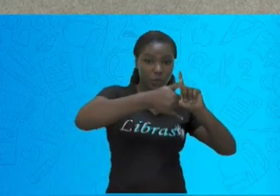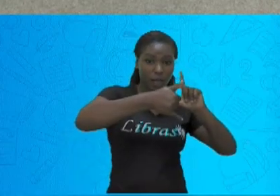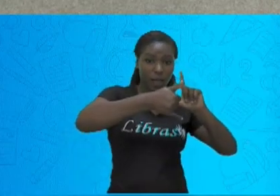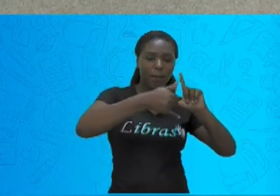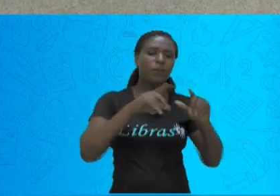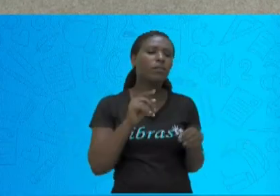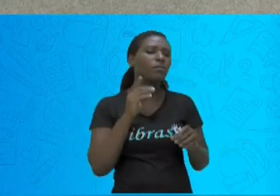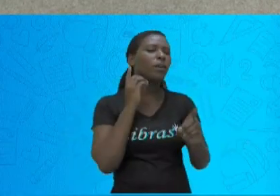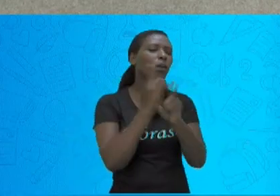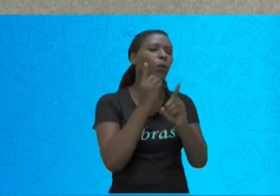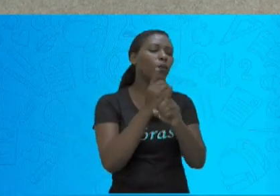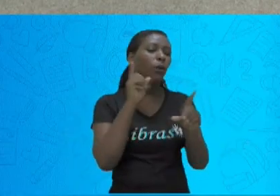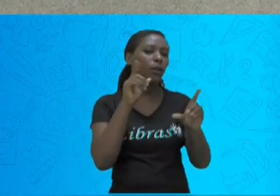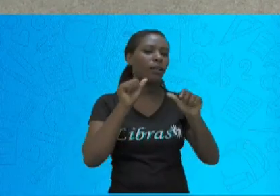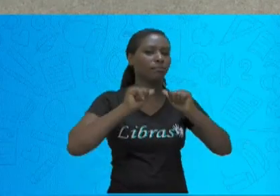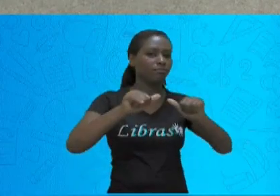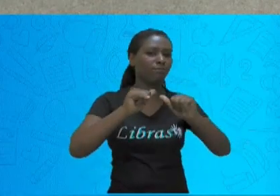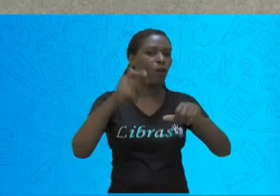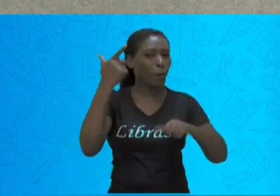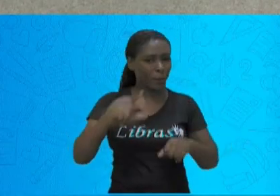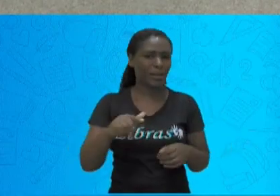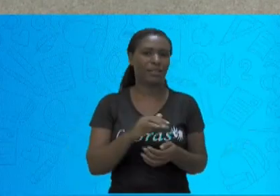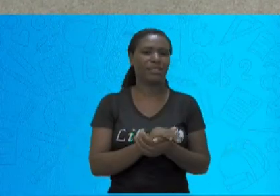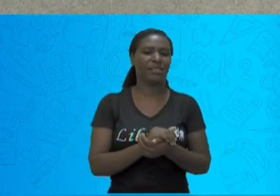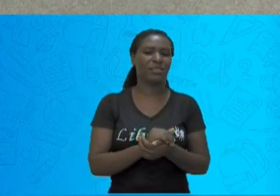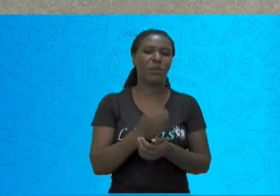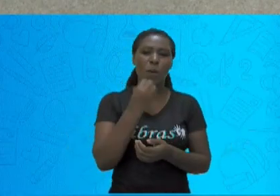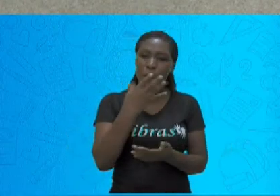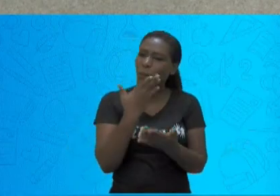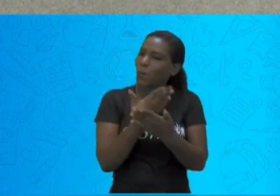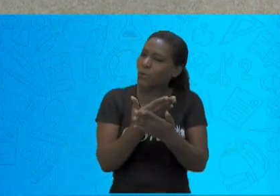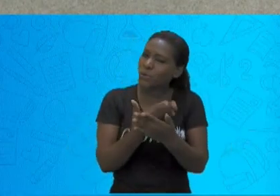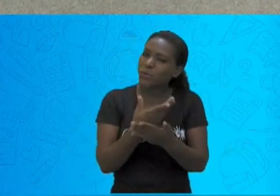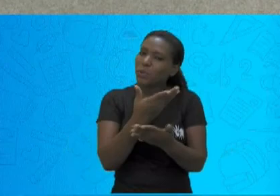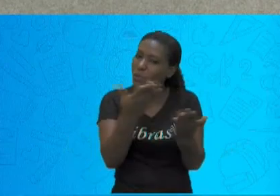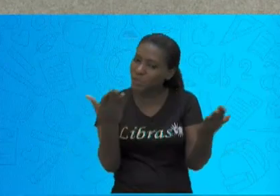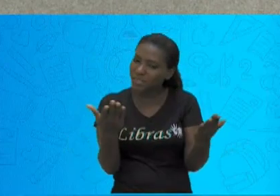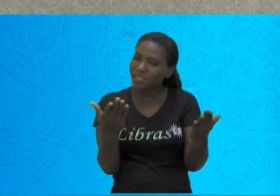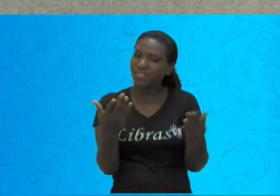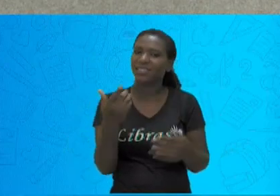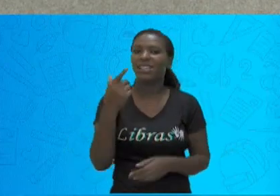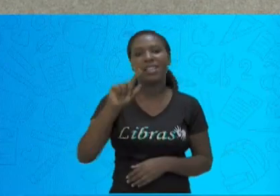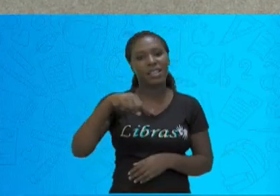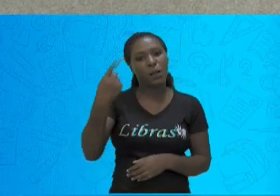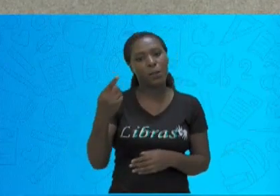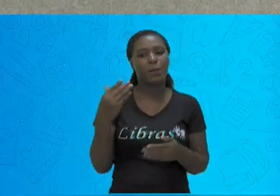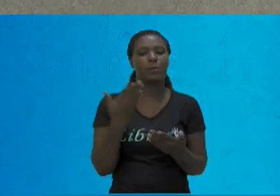encontrará mais informações. Um ótimo estudo e até a próxima aula.